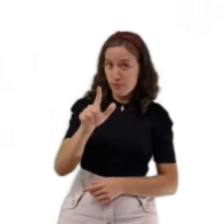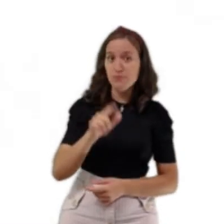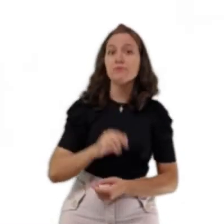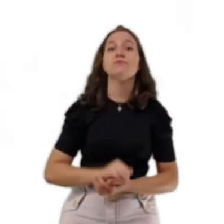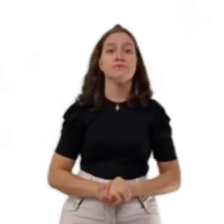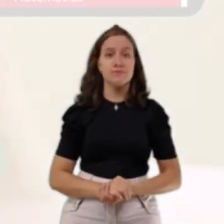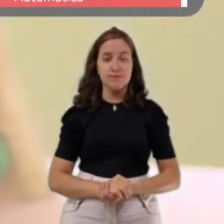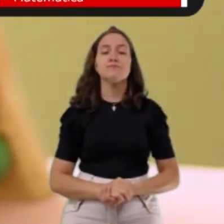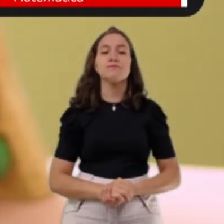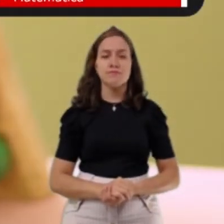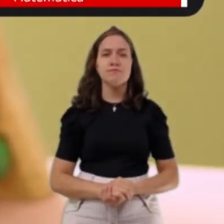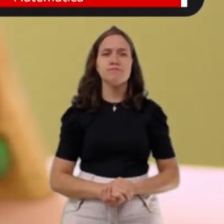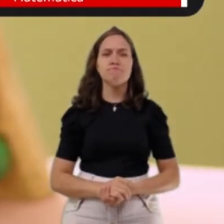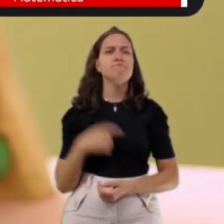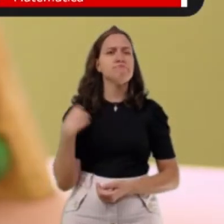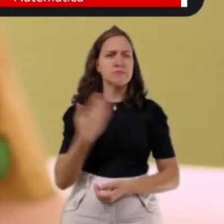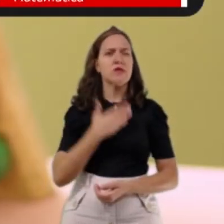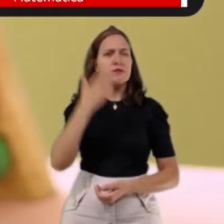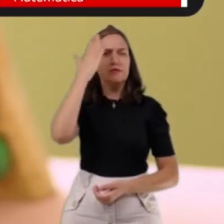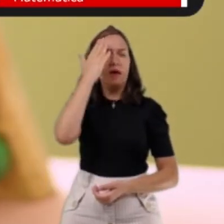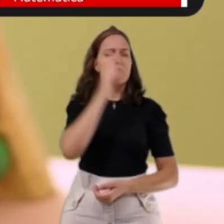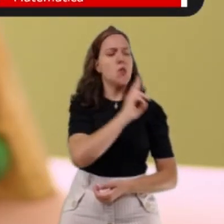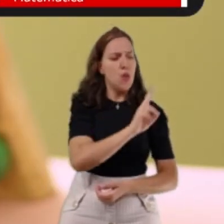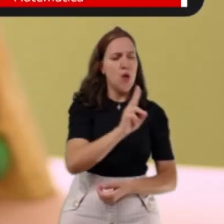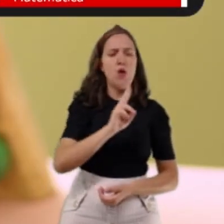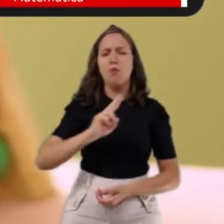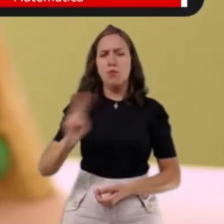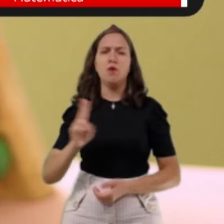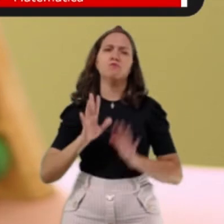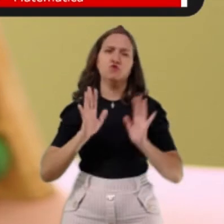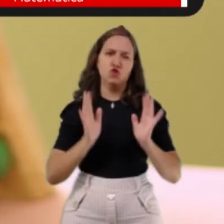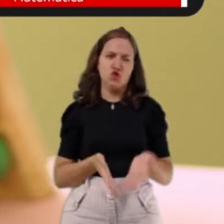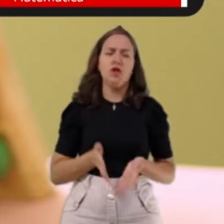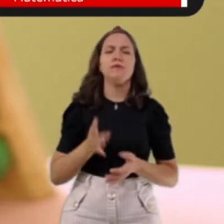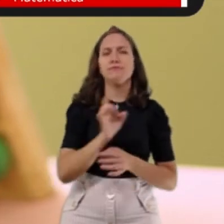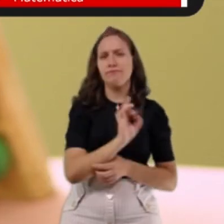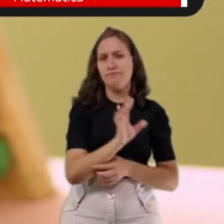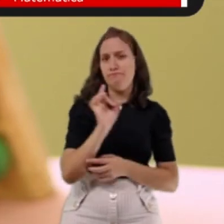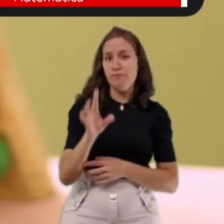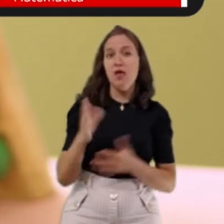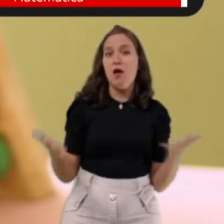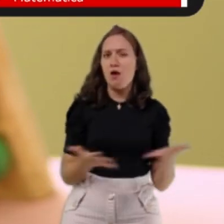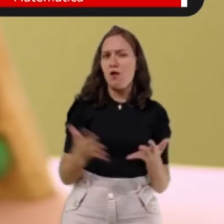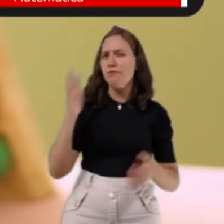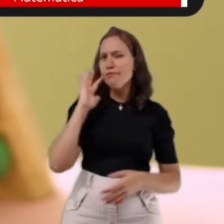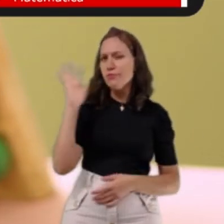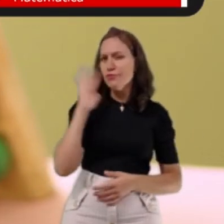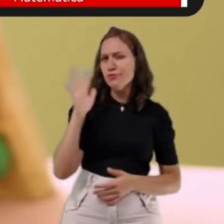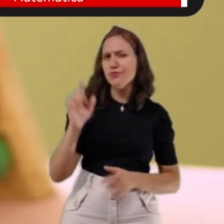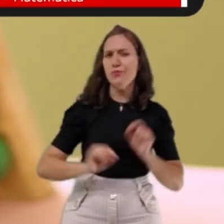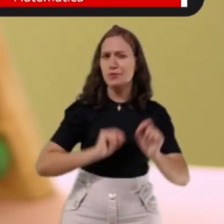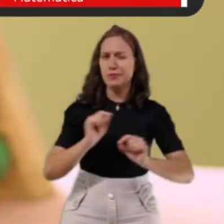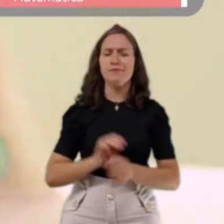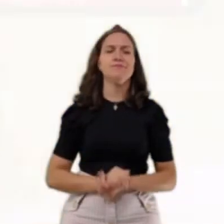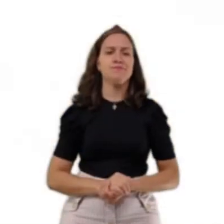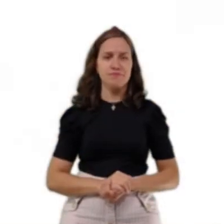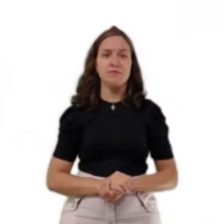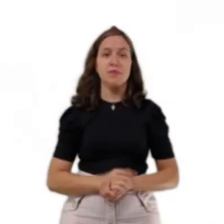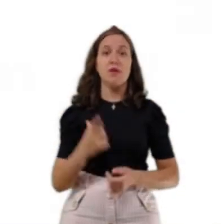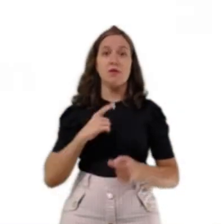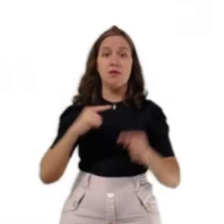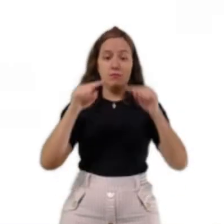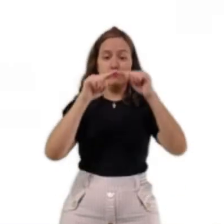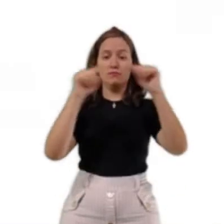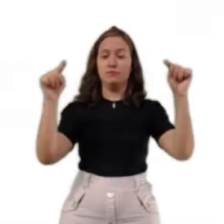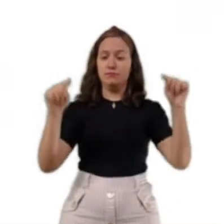literal Sabendo dos termos algébricos imagine essa situação um quadrado que tem a medida